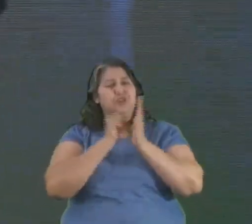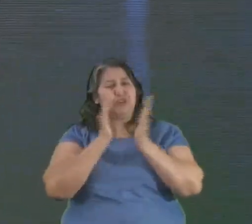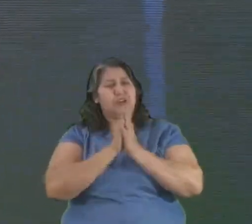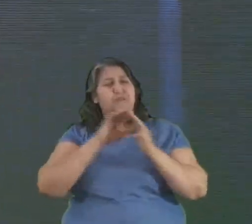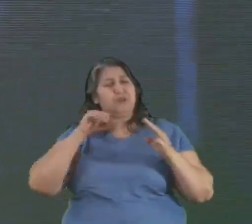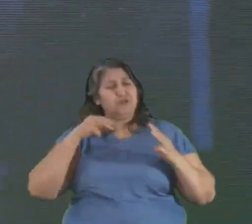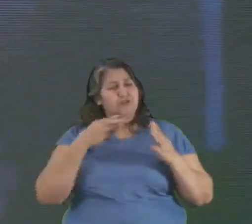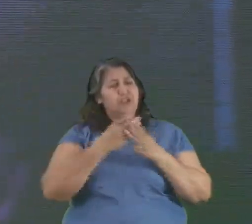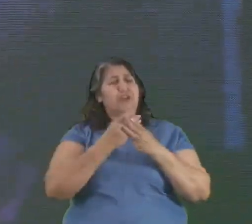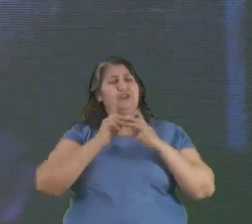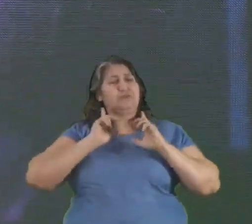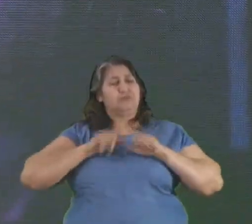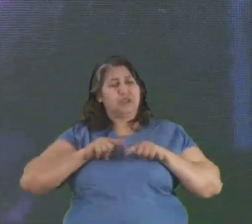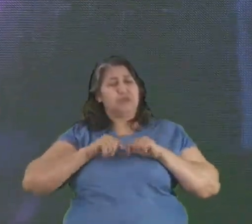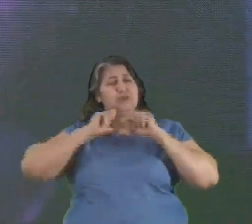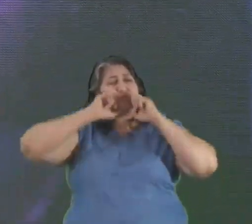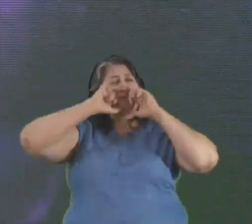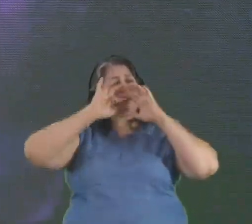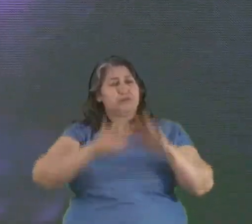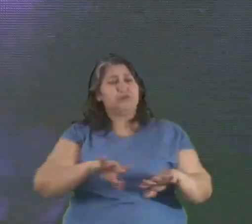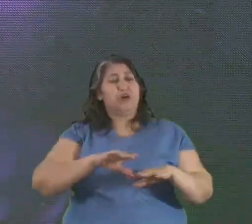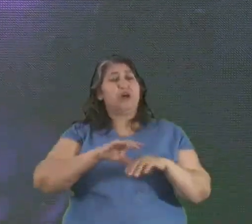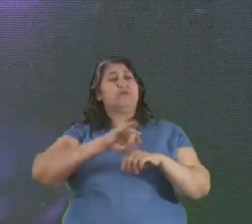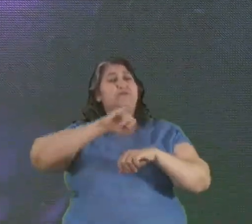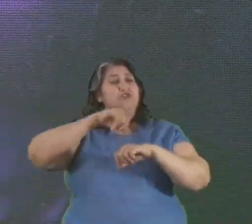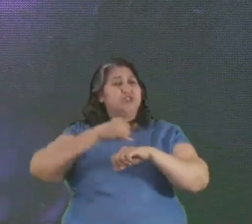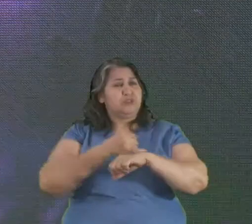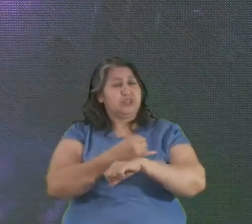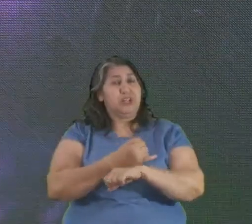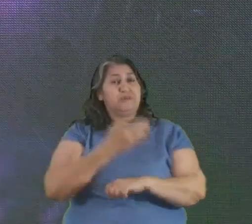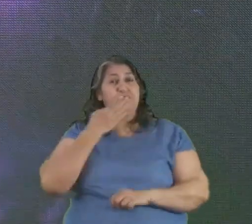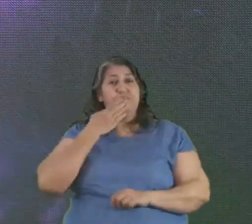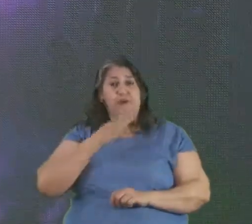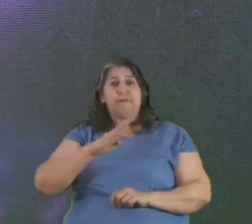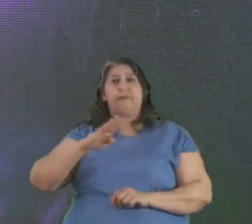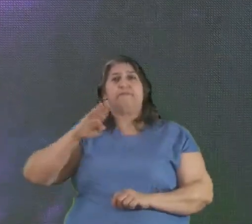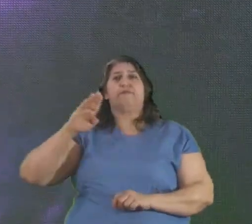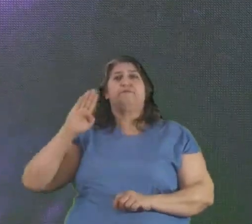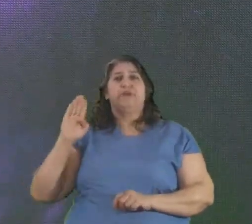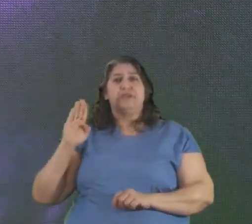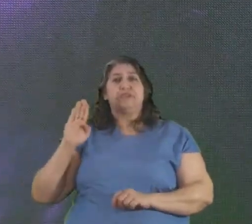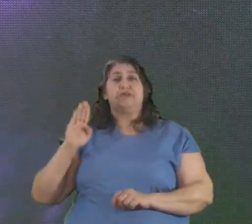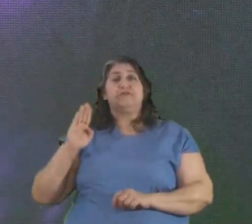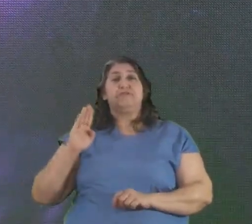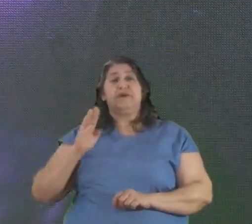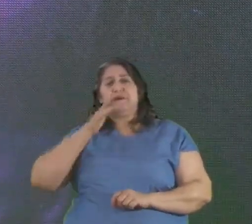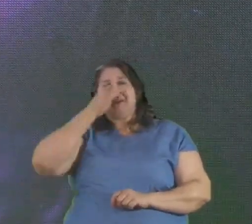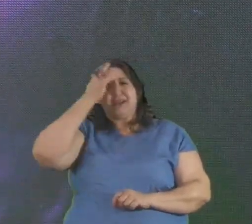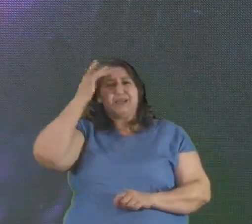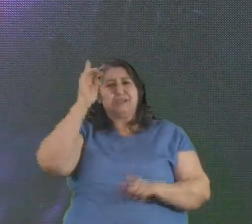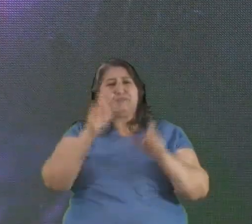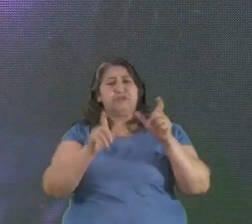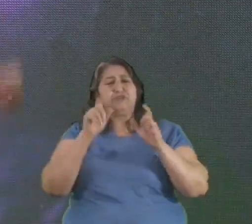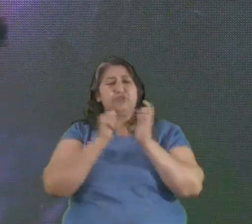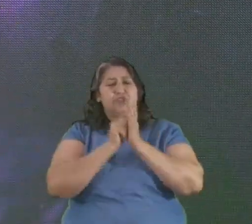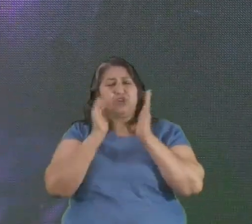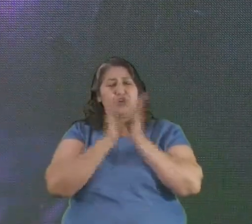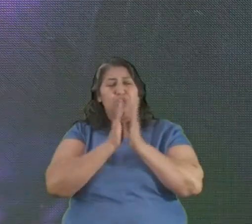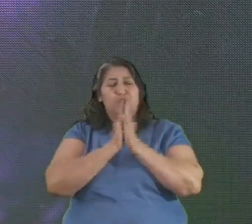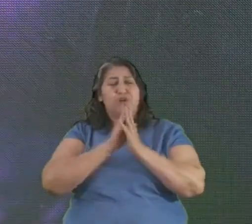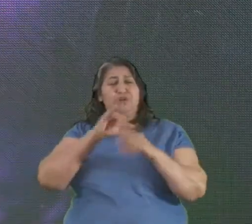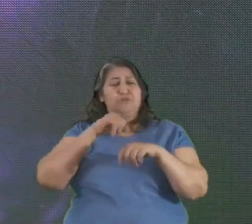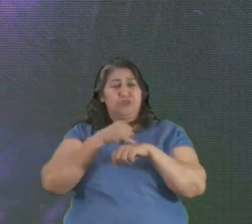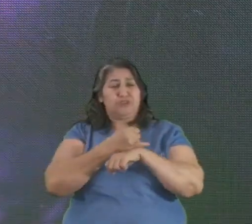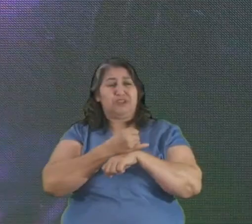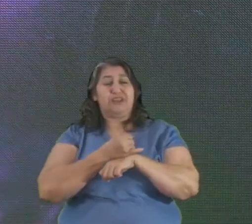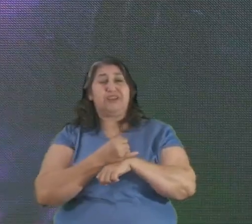Israel, nós abençoamos Jerusalém, porque há uma promessa para aqueles que oram por Jerusalém.